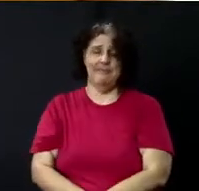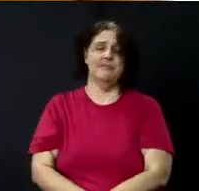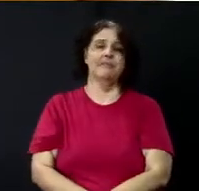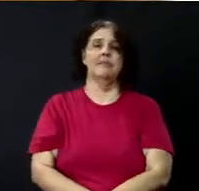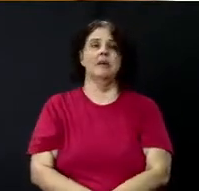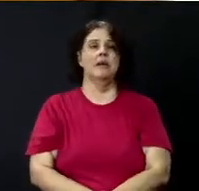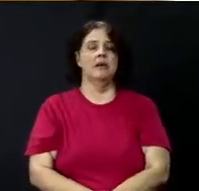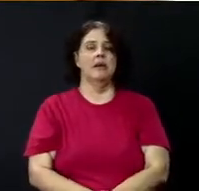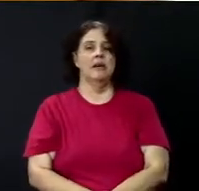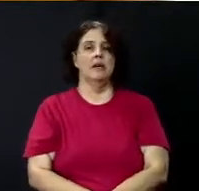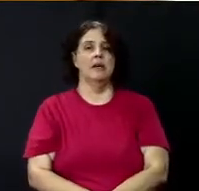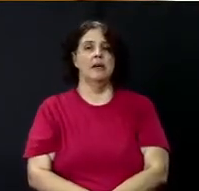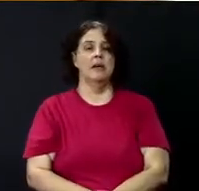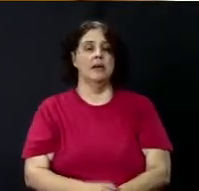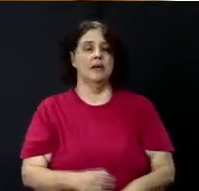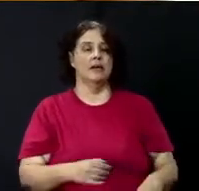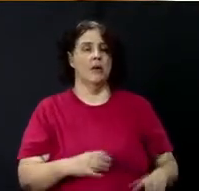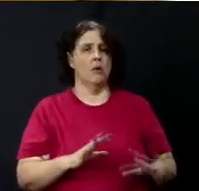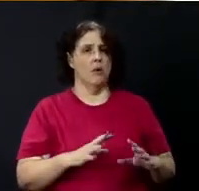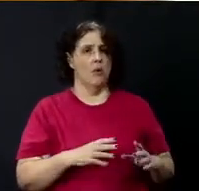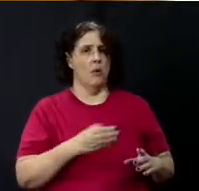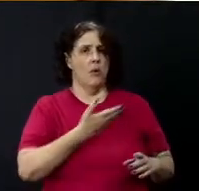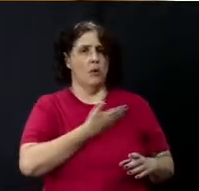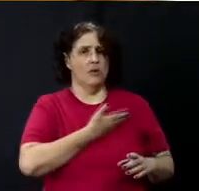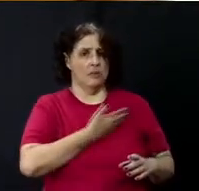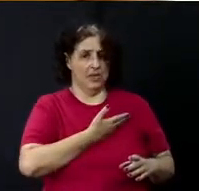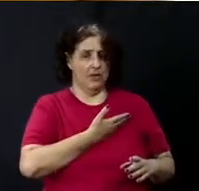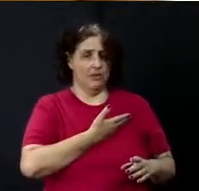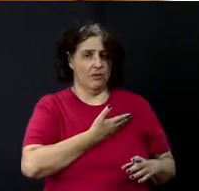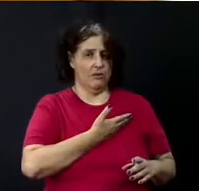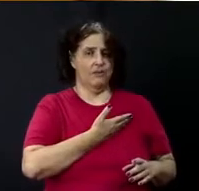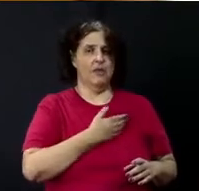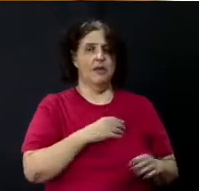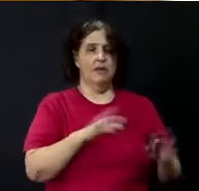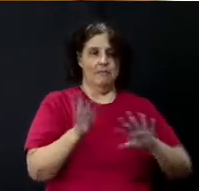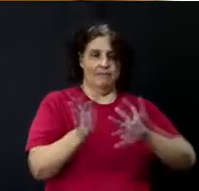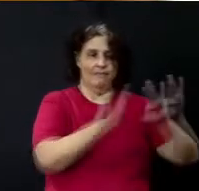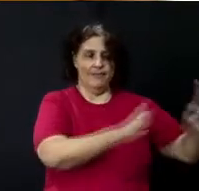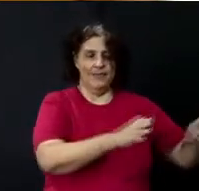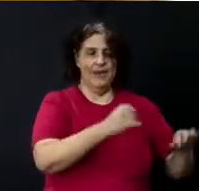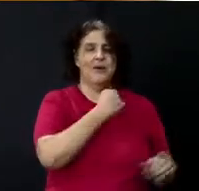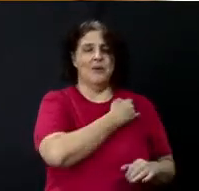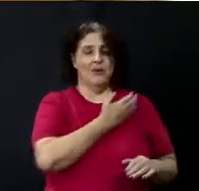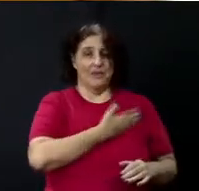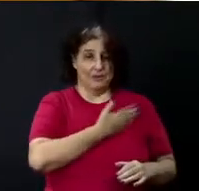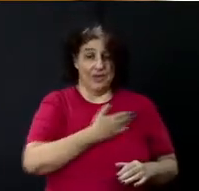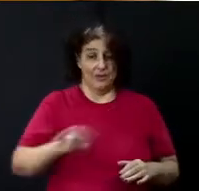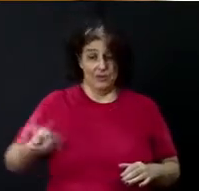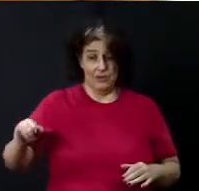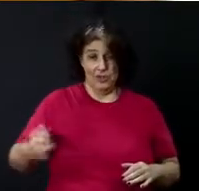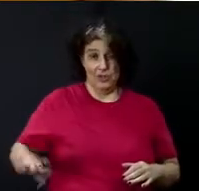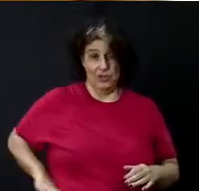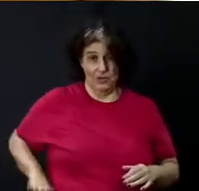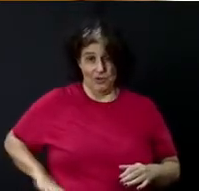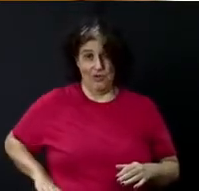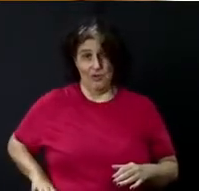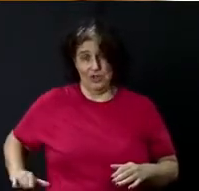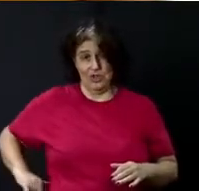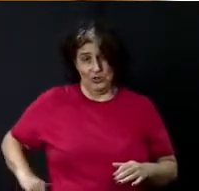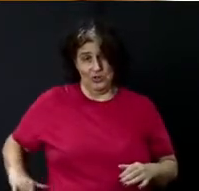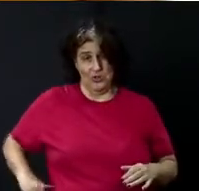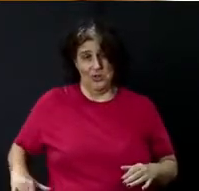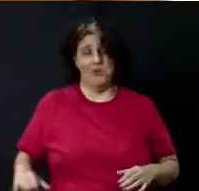Jó também fizeram essa pergunta. Jó, confessa o teu pecado, Jó. Não é possível você estar passando por tudo